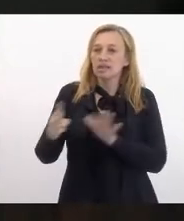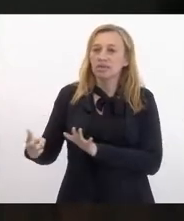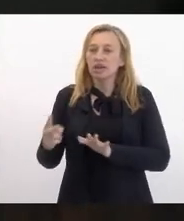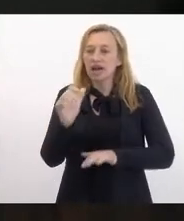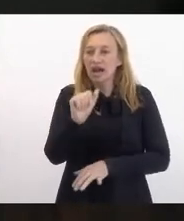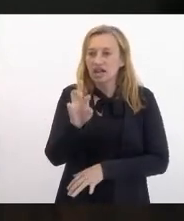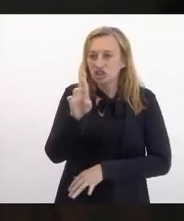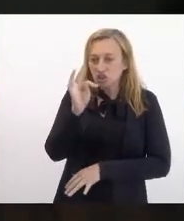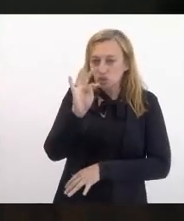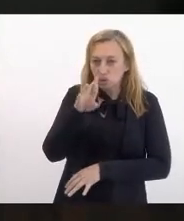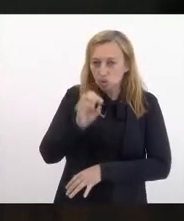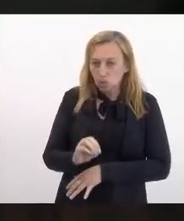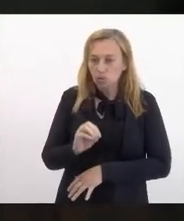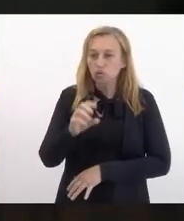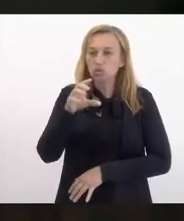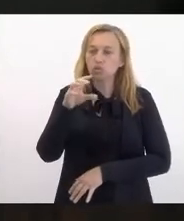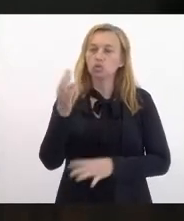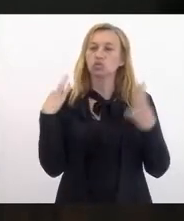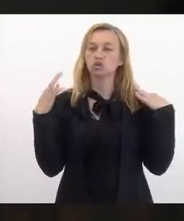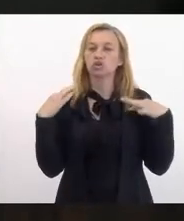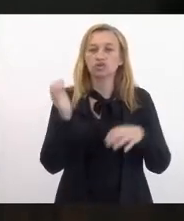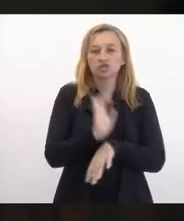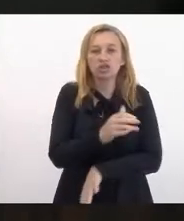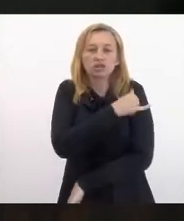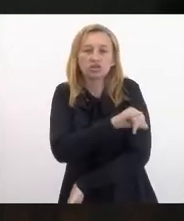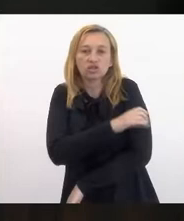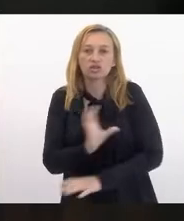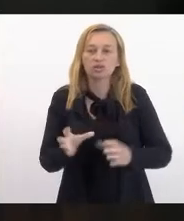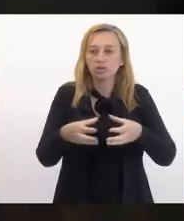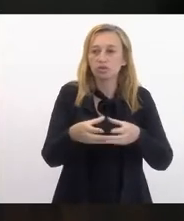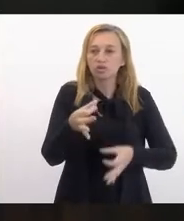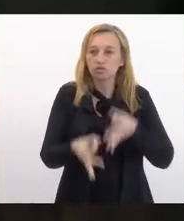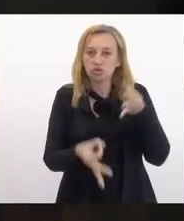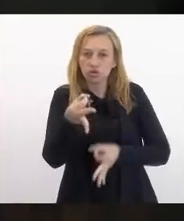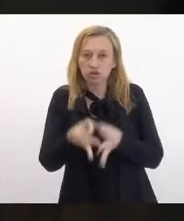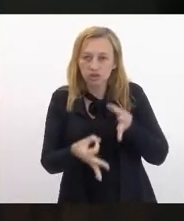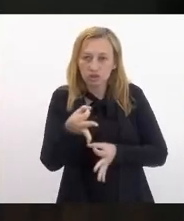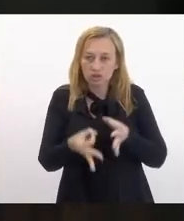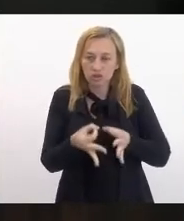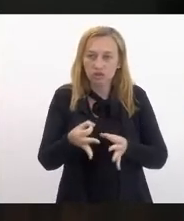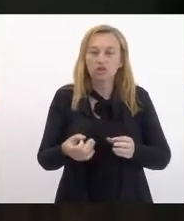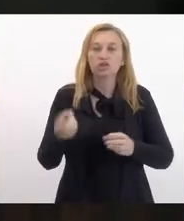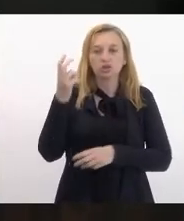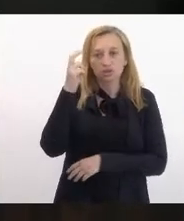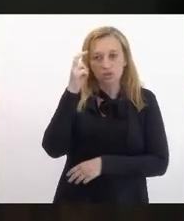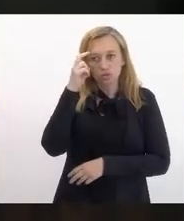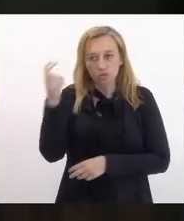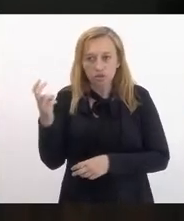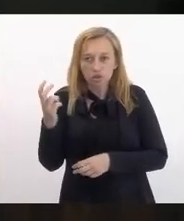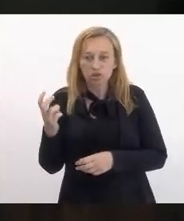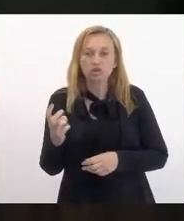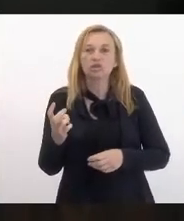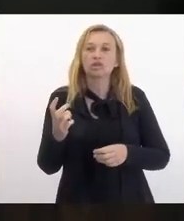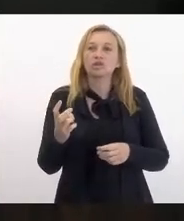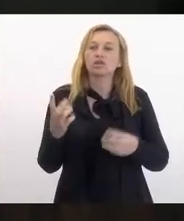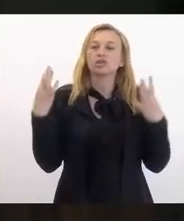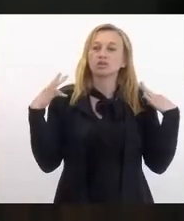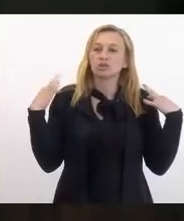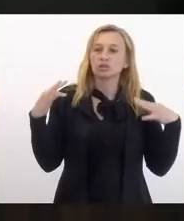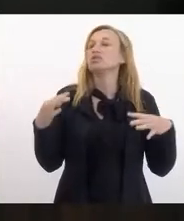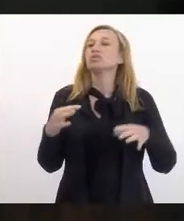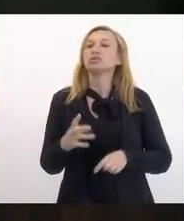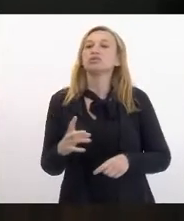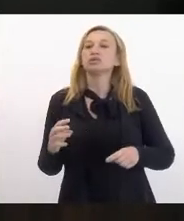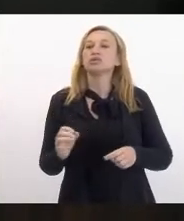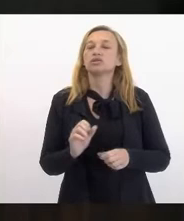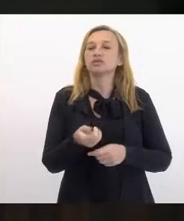Astroturismo, no Estado do Rio de Janeiro. Pendente de parecer das Comissões de Constituição e Justiça, de Turismo, de Ciência e Tecnologia, de